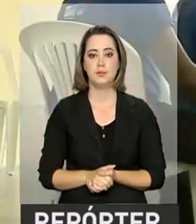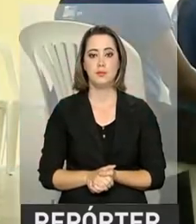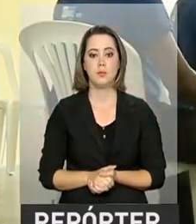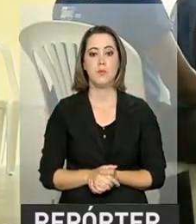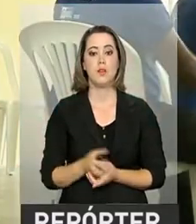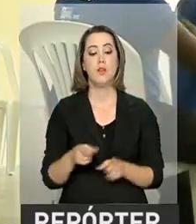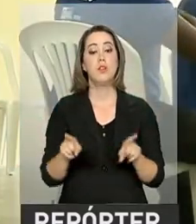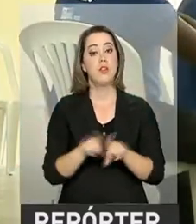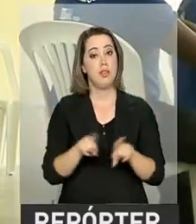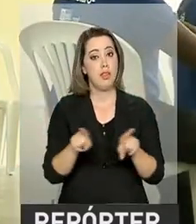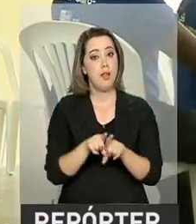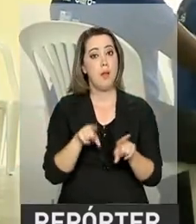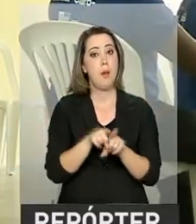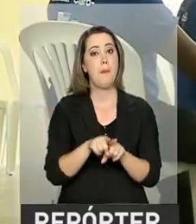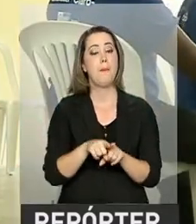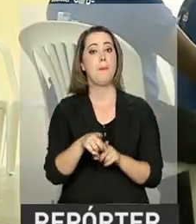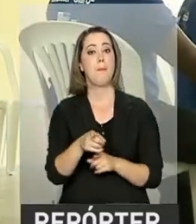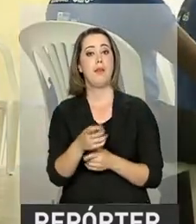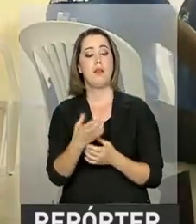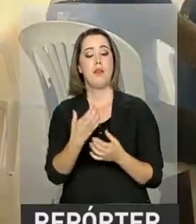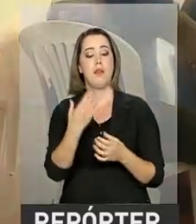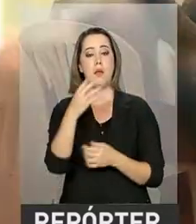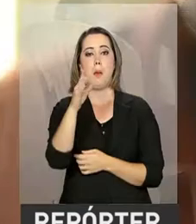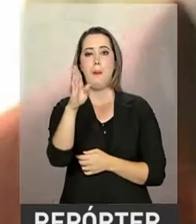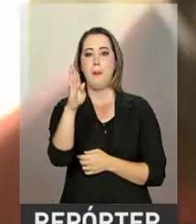e, por que não, Pavarotti.